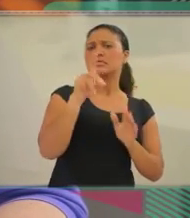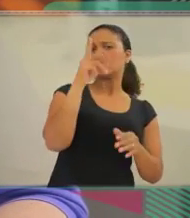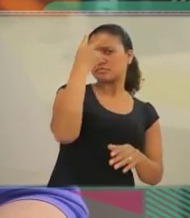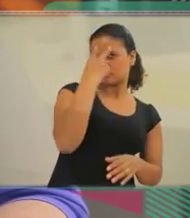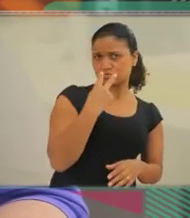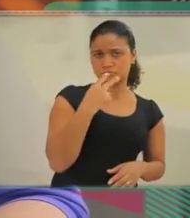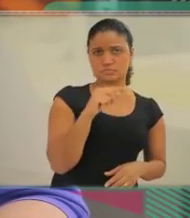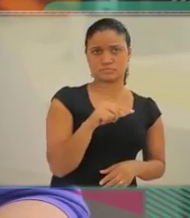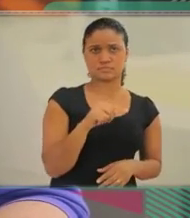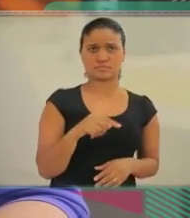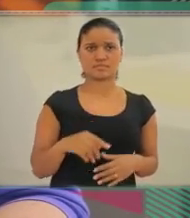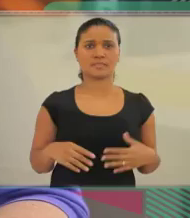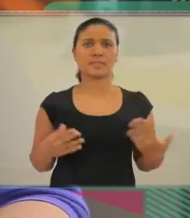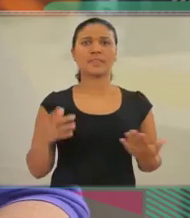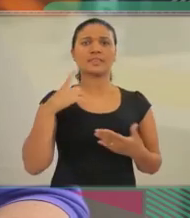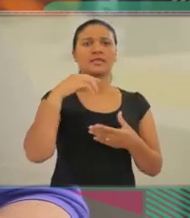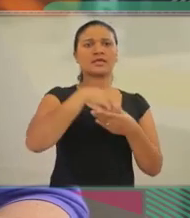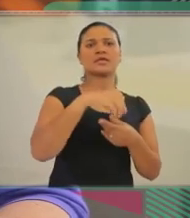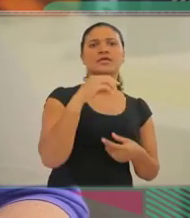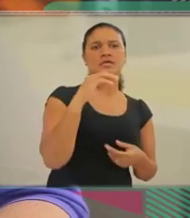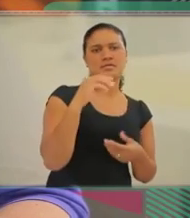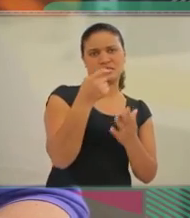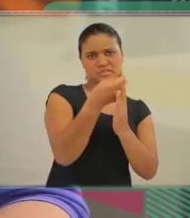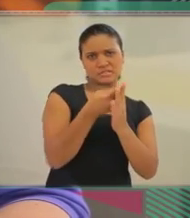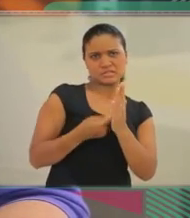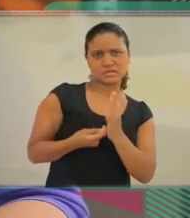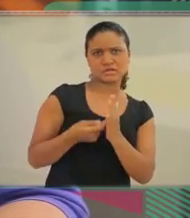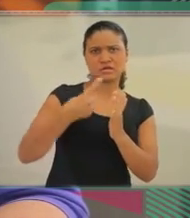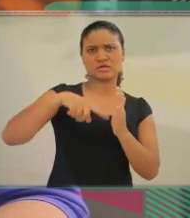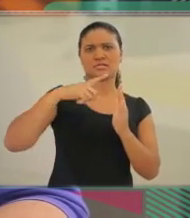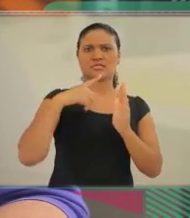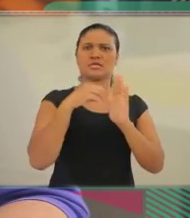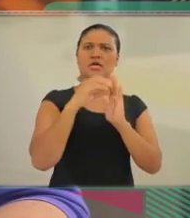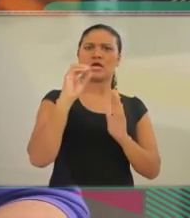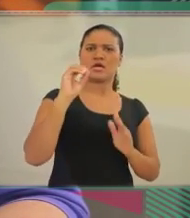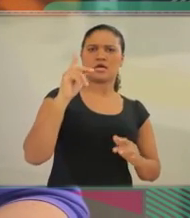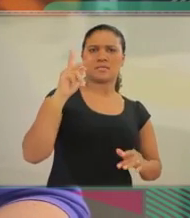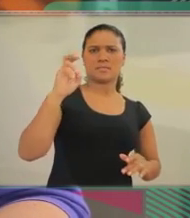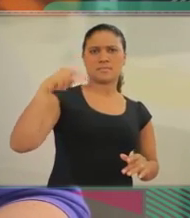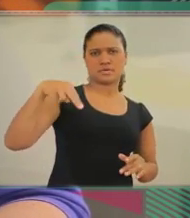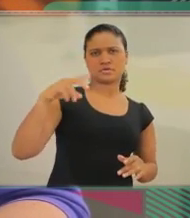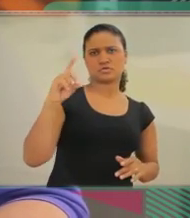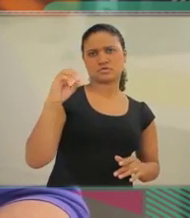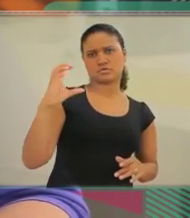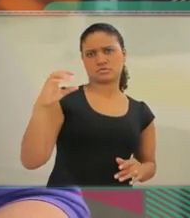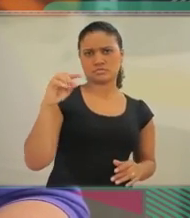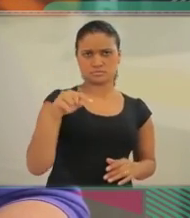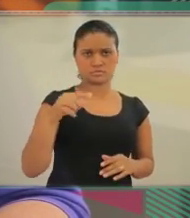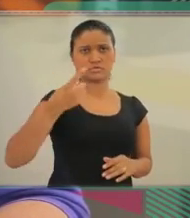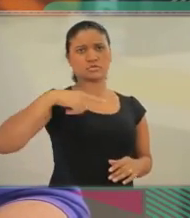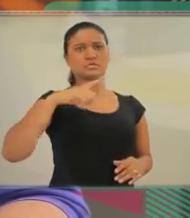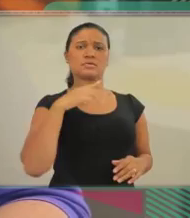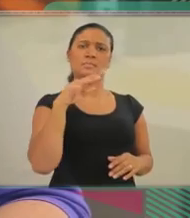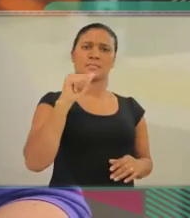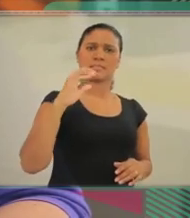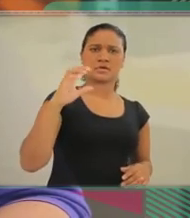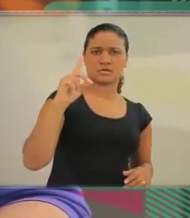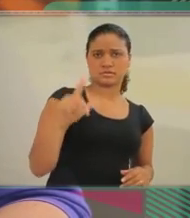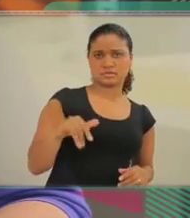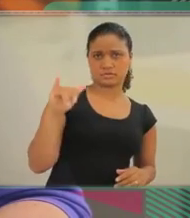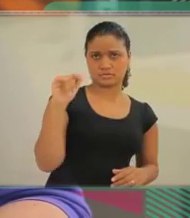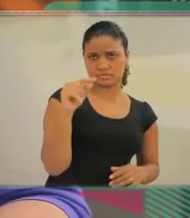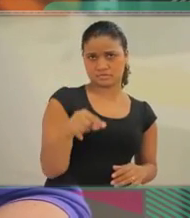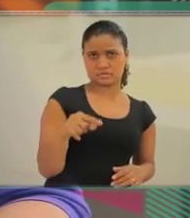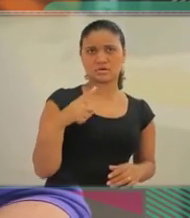encartado, em que você tem os vários formatos para o uso das pessoas com deficiência visual, o TXT, nós temos